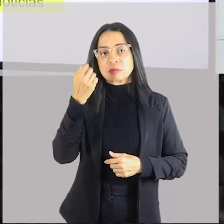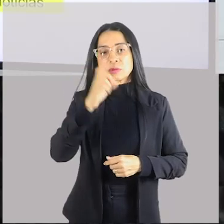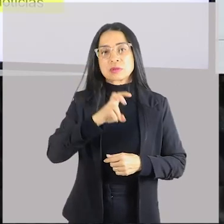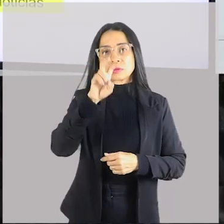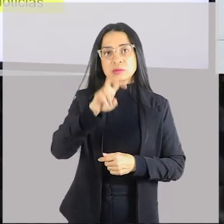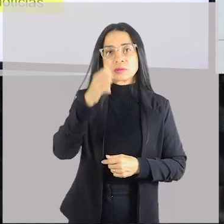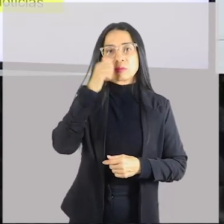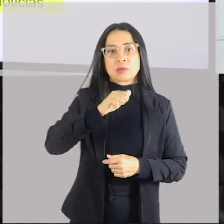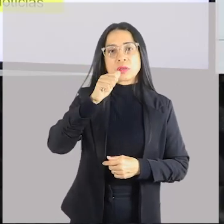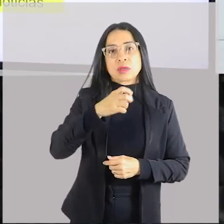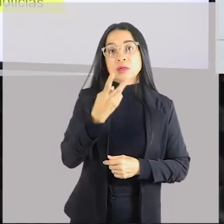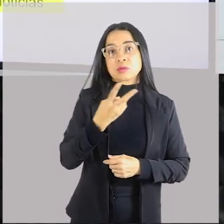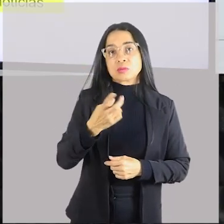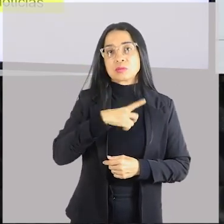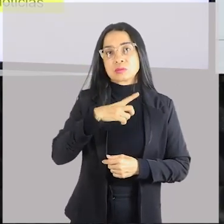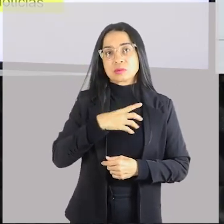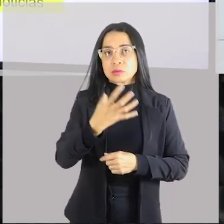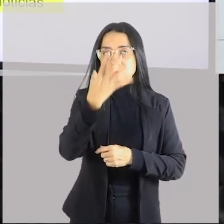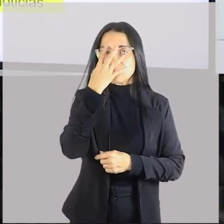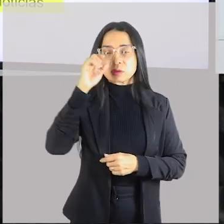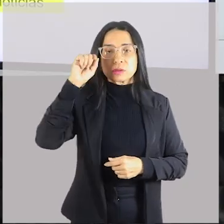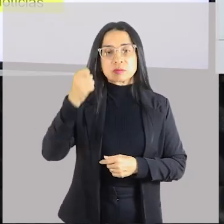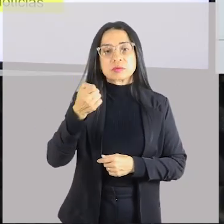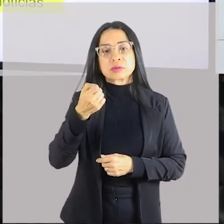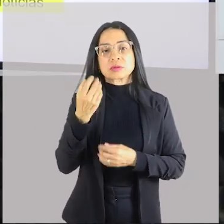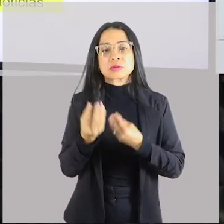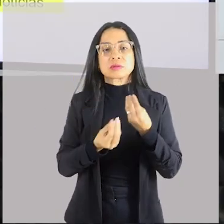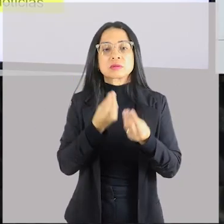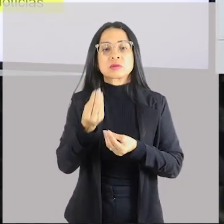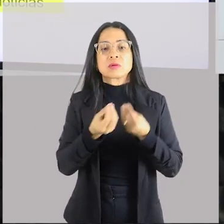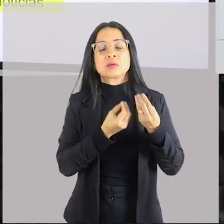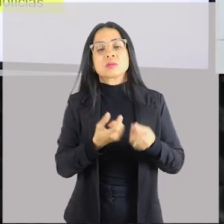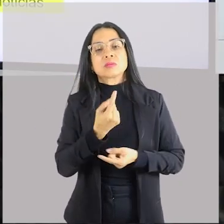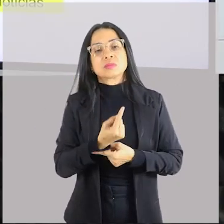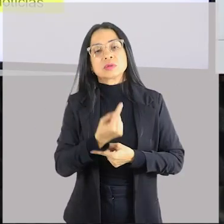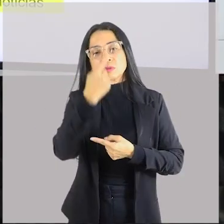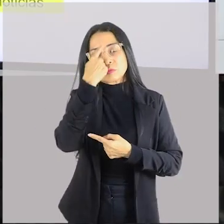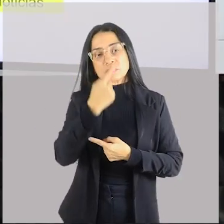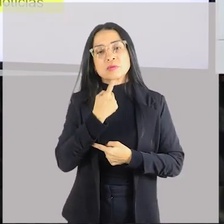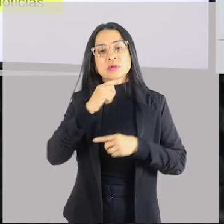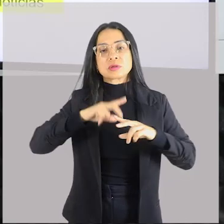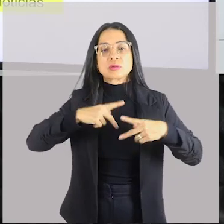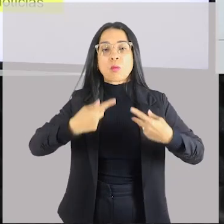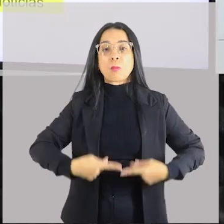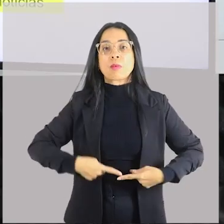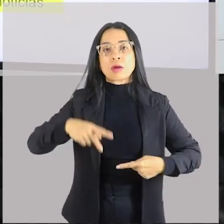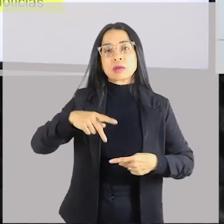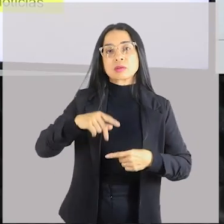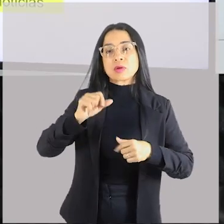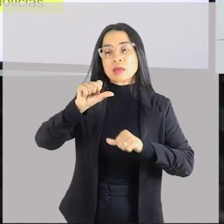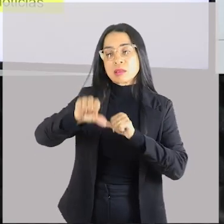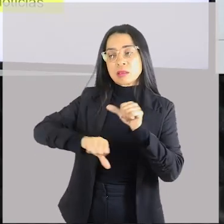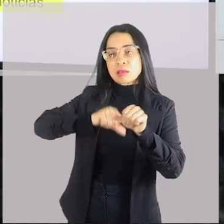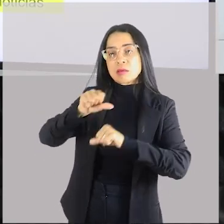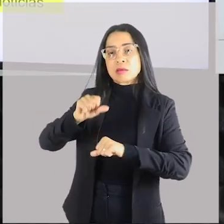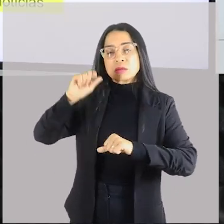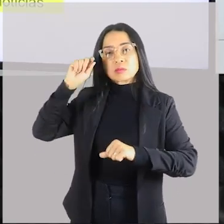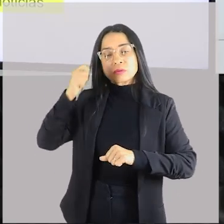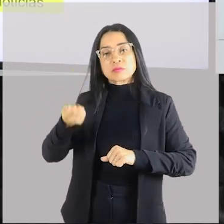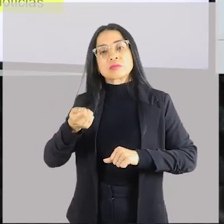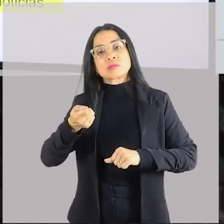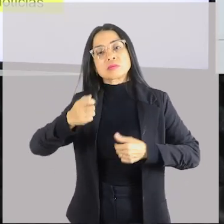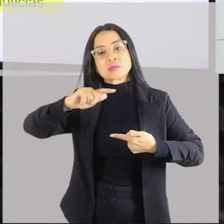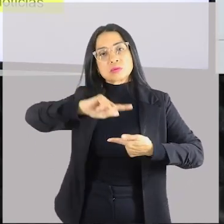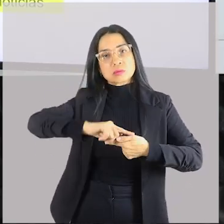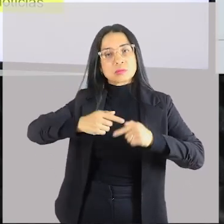mulheres duas delas têm máscaras africanas É como se você passasse do figurativo humano pro africano só que da forma mais geométrica possível